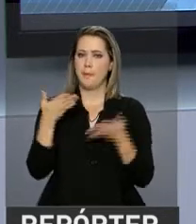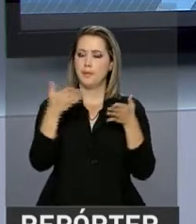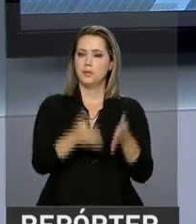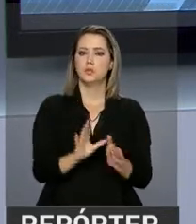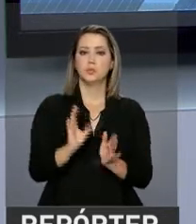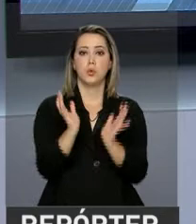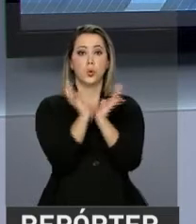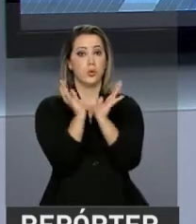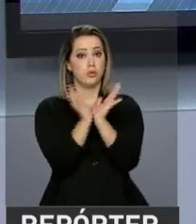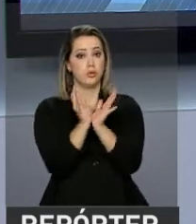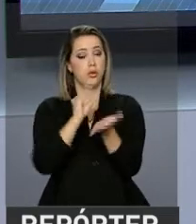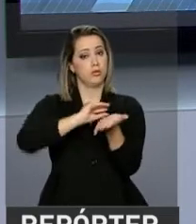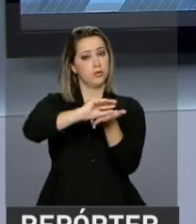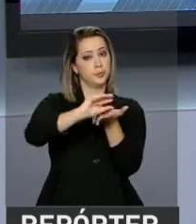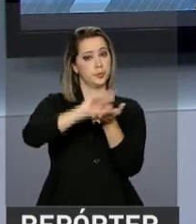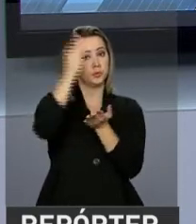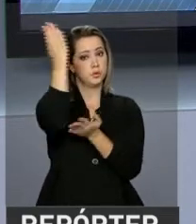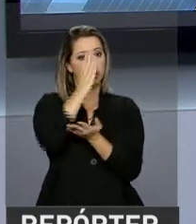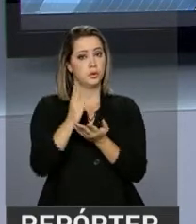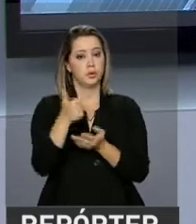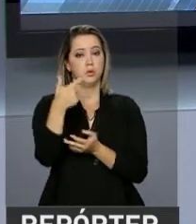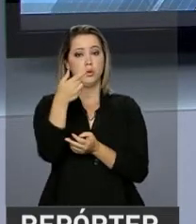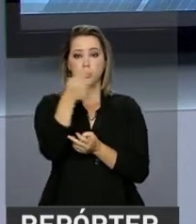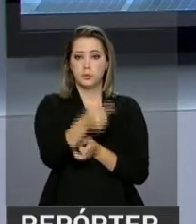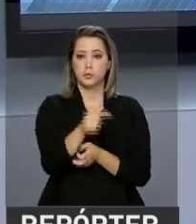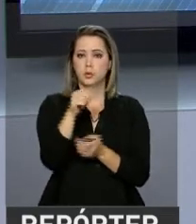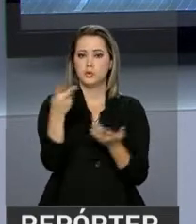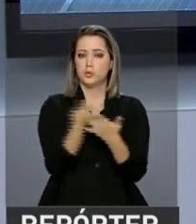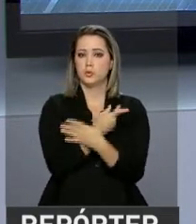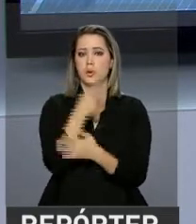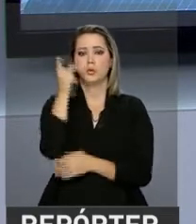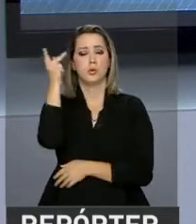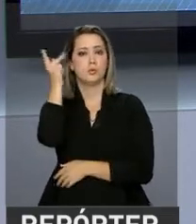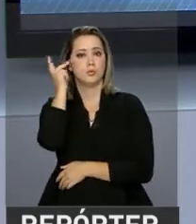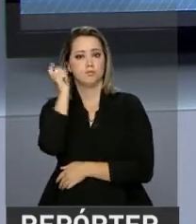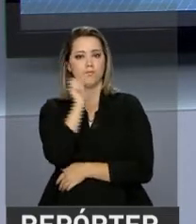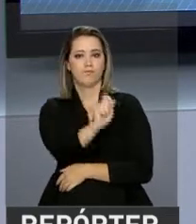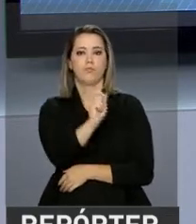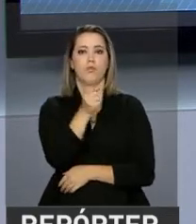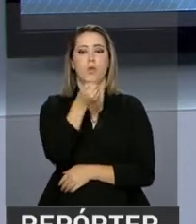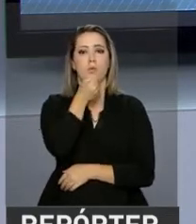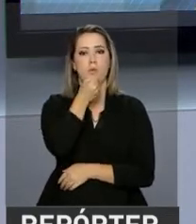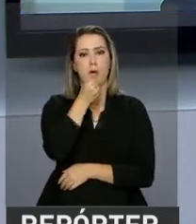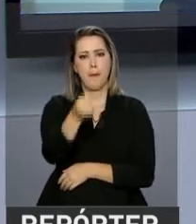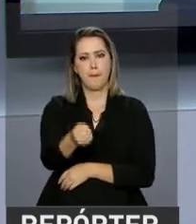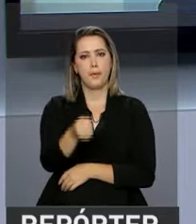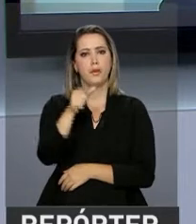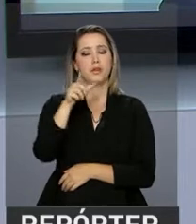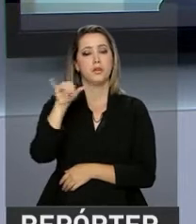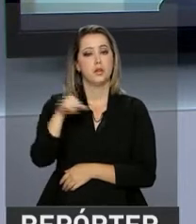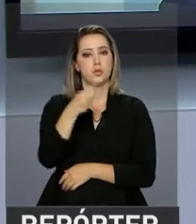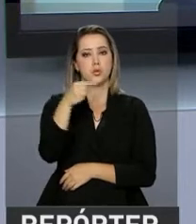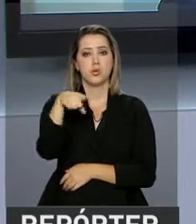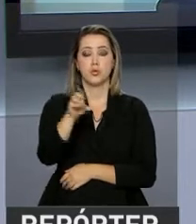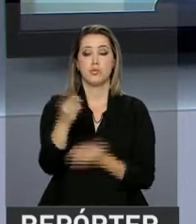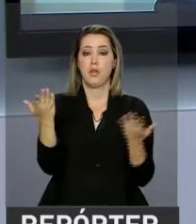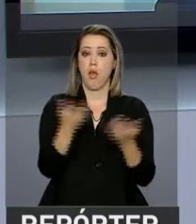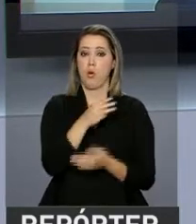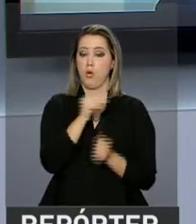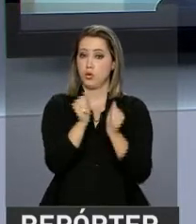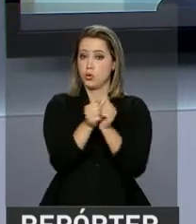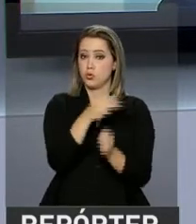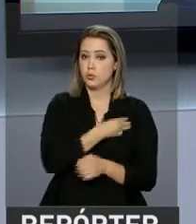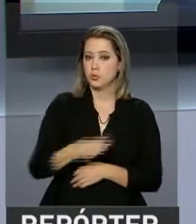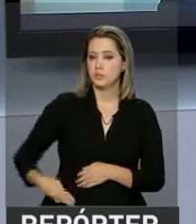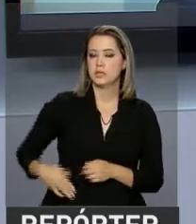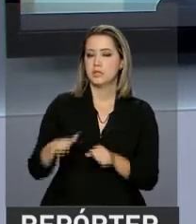do Fórum de Investimentos Brasil 2017, que foi realizado em São Paulo. O repórter José Luiz Filho está com o ministro e conversa